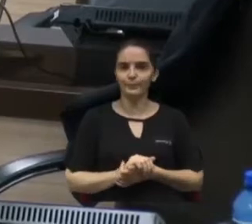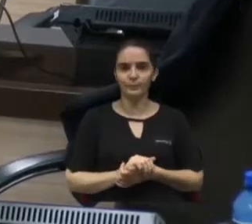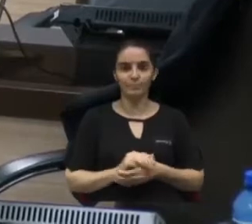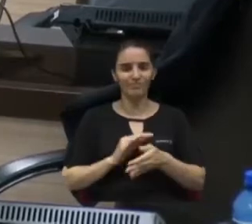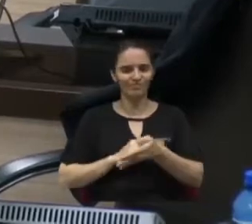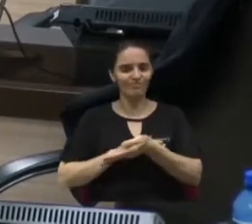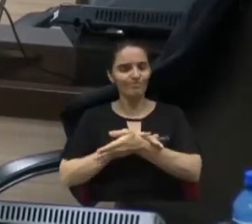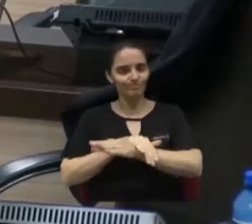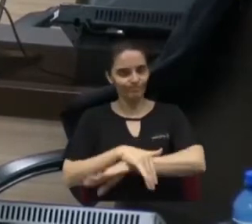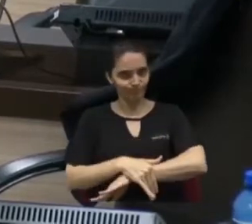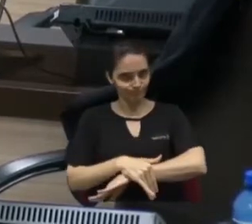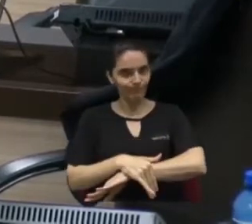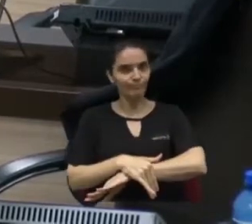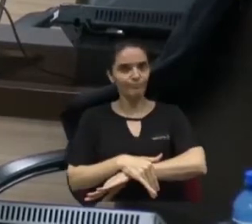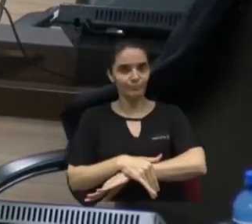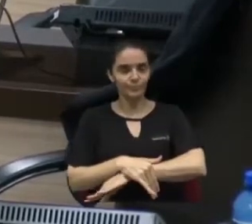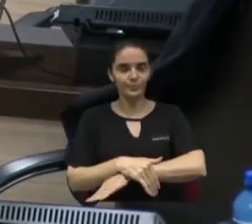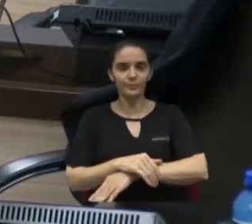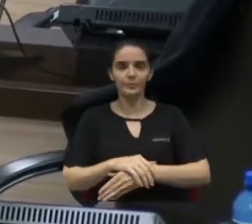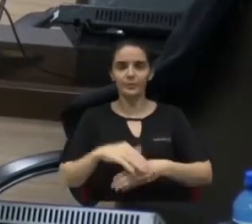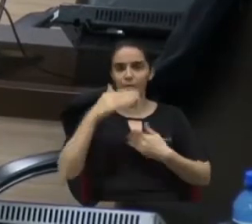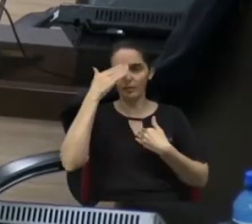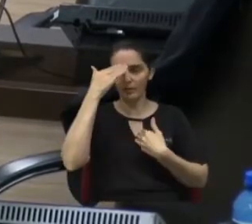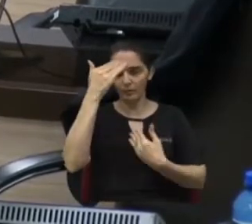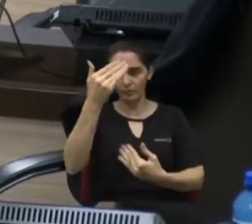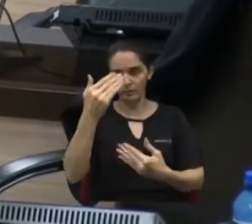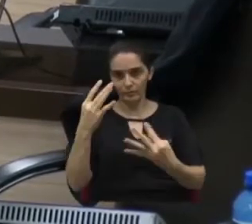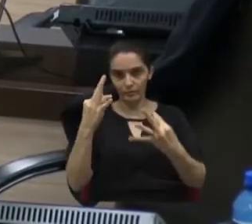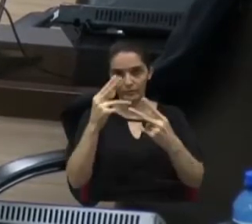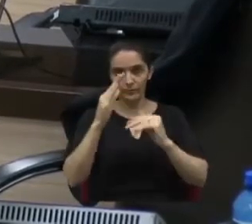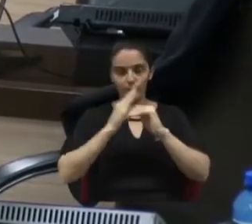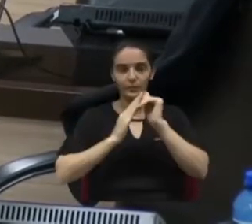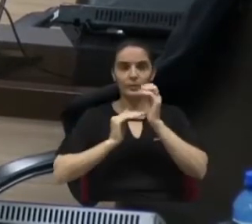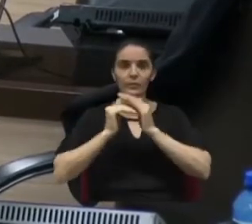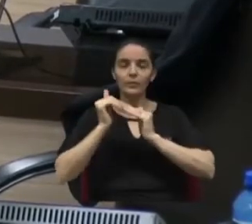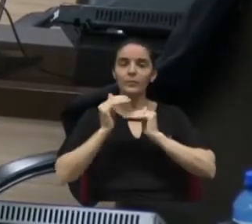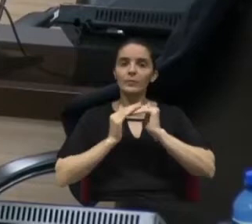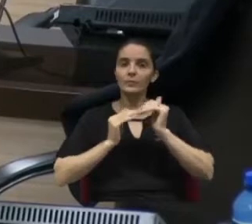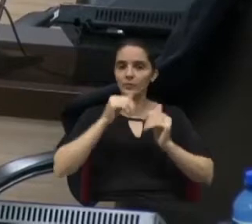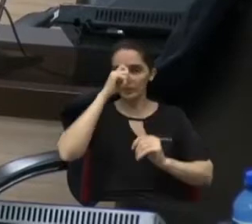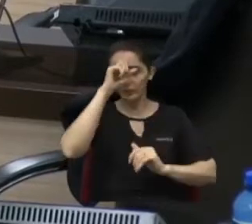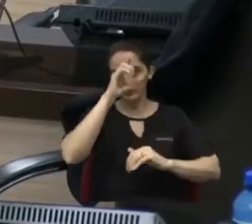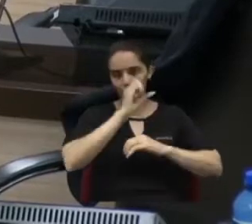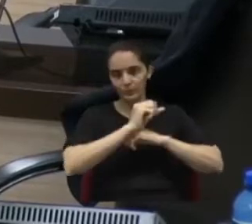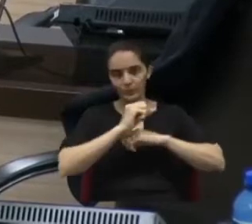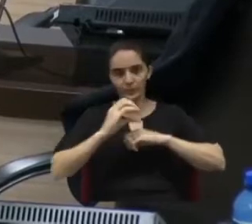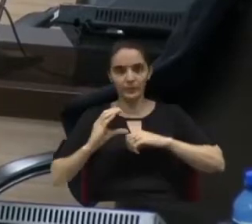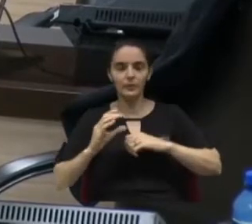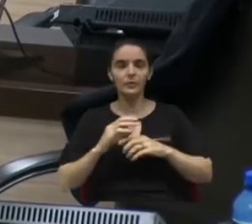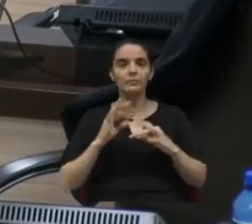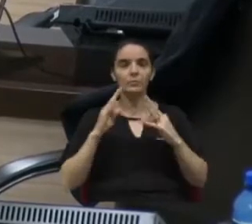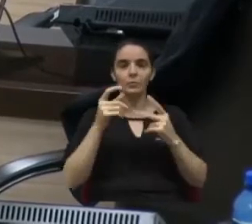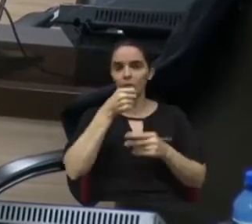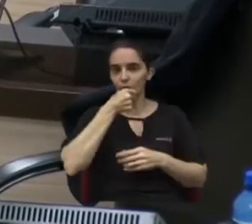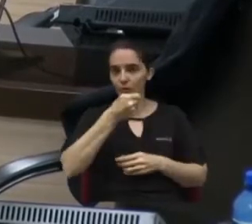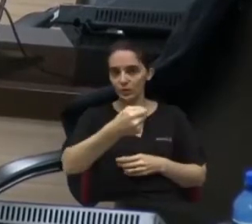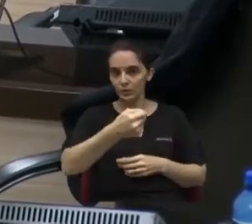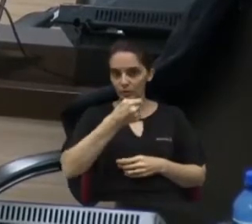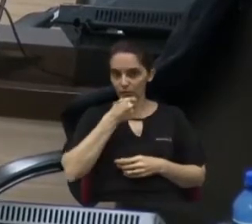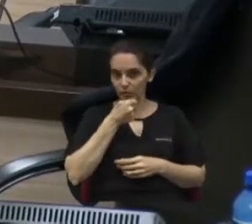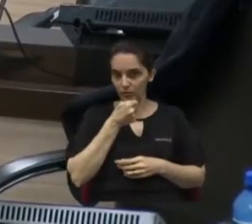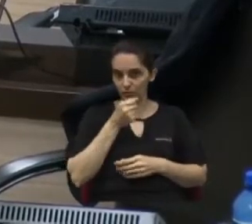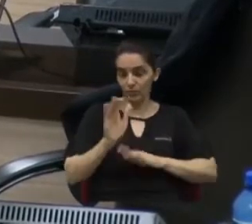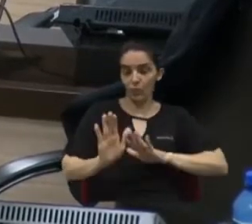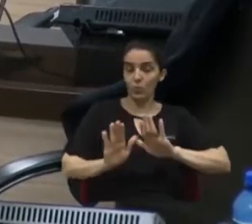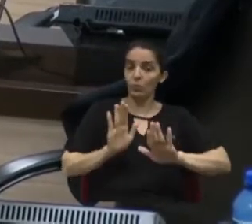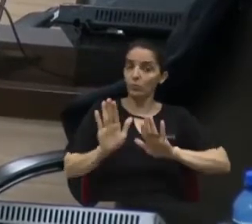noite. Gostaria de agradecer todos os profissionais envolvidos da Santa Casa, todos os jornalistas que tiveram muito trato,